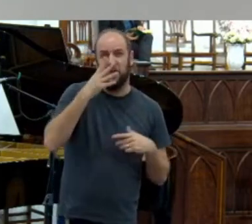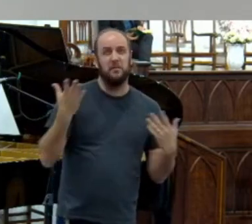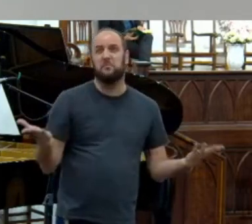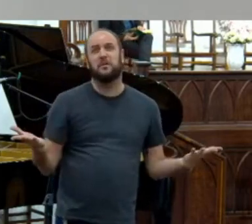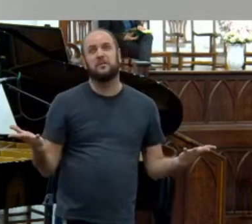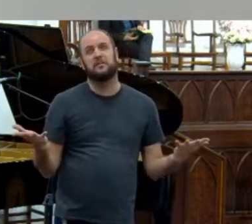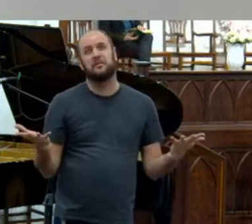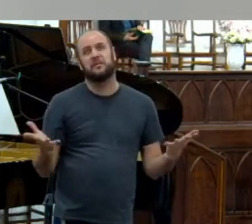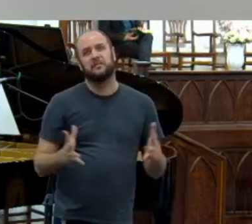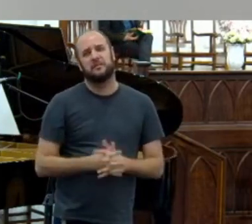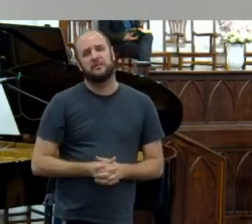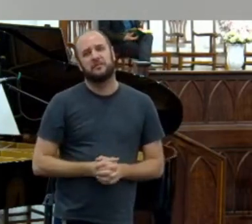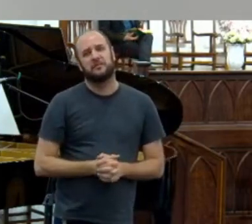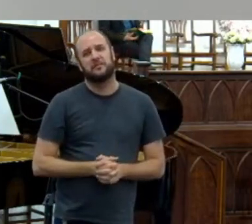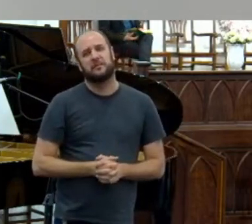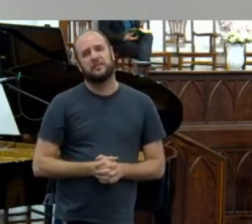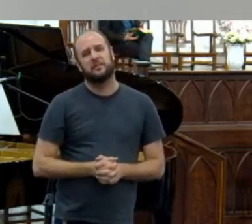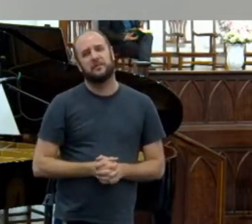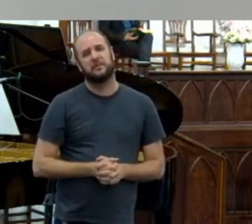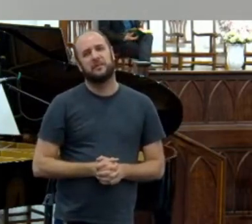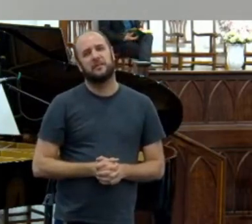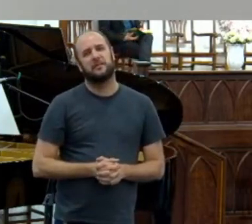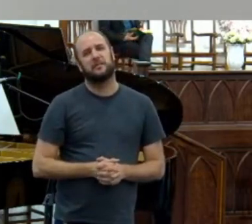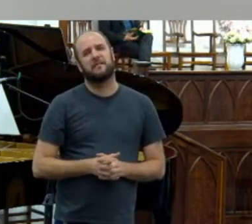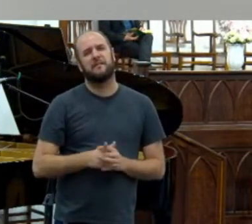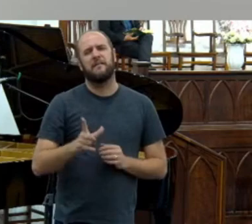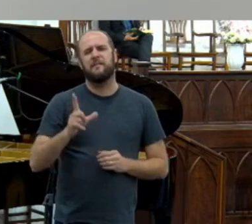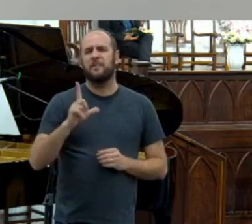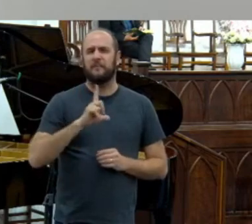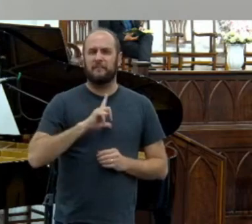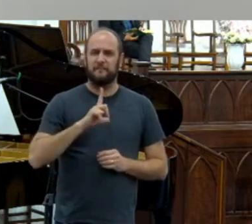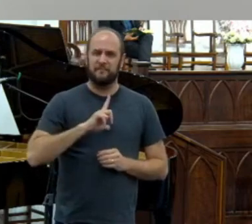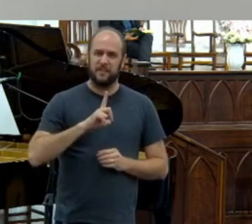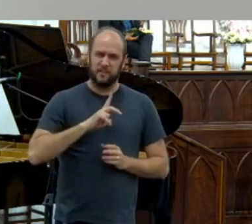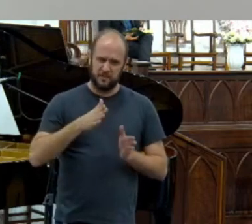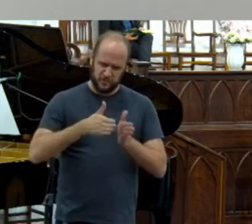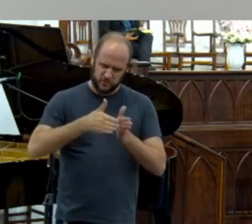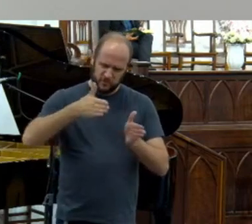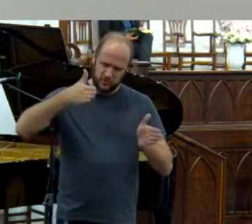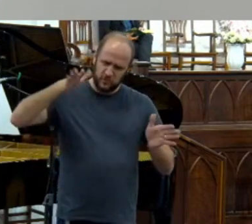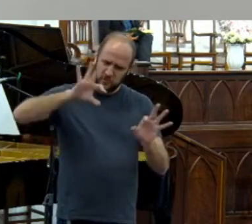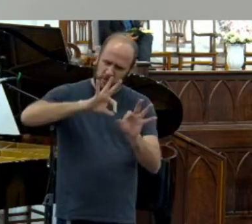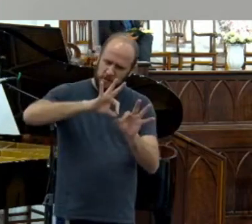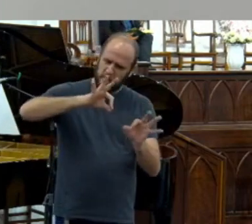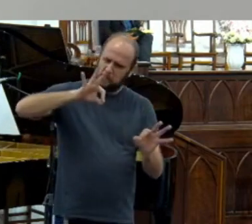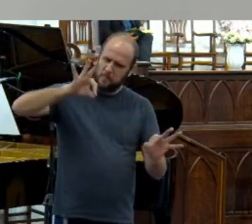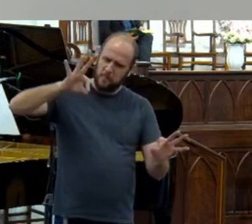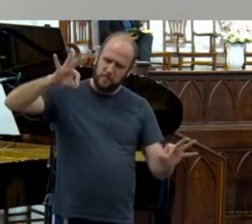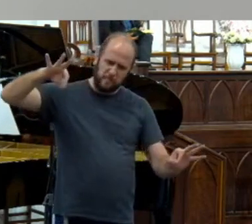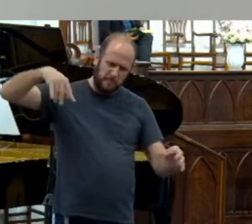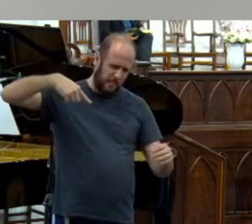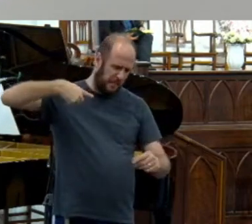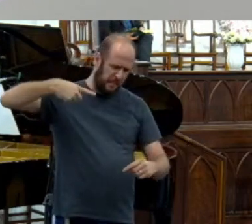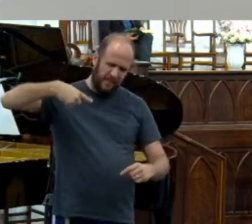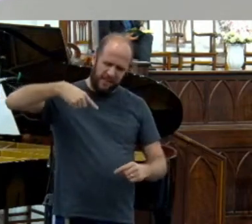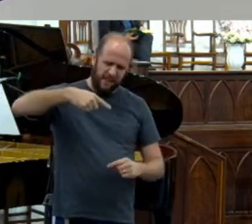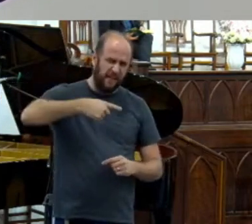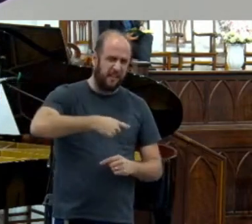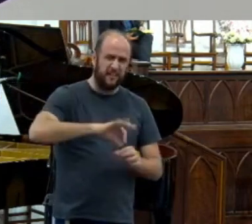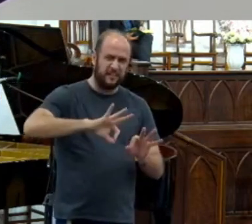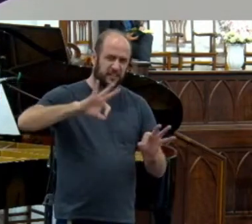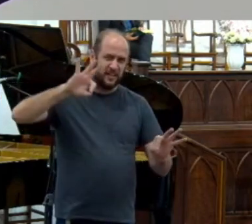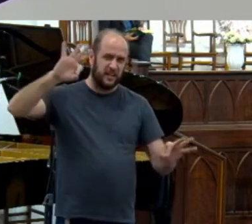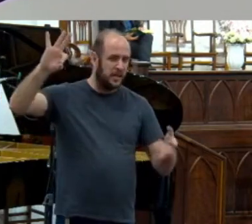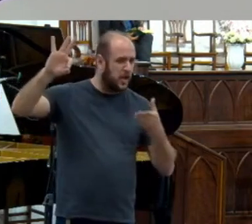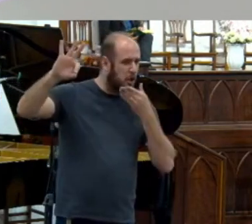E ele disse que existe uma distância qualitativa e infinita entre Deus e os